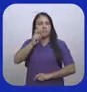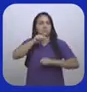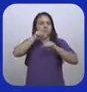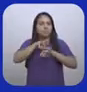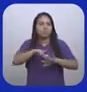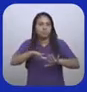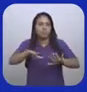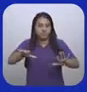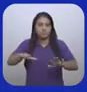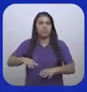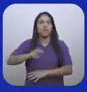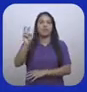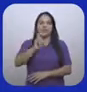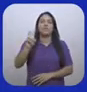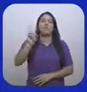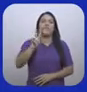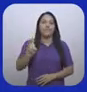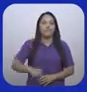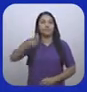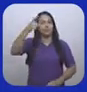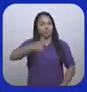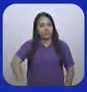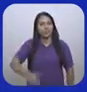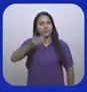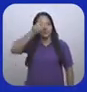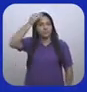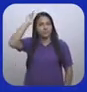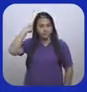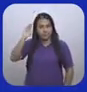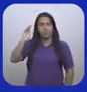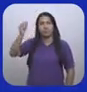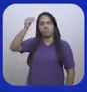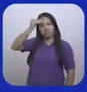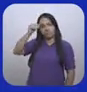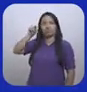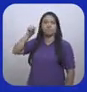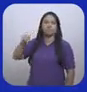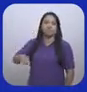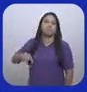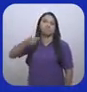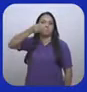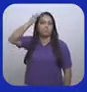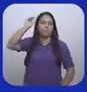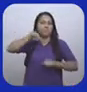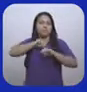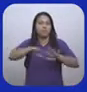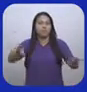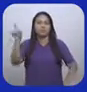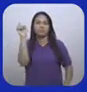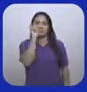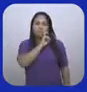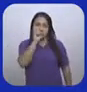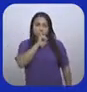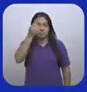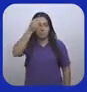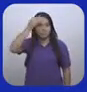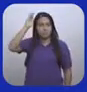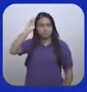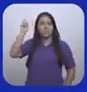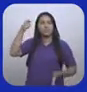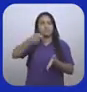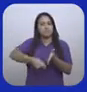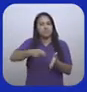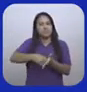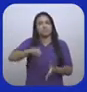Paulo dantas pela quinta vez o candidato Rodrigo Cunha é condenado pela justiça por espalhar mentiras Rodrigo